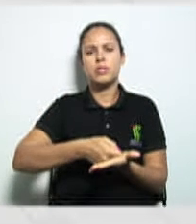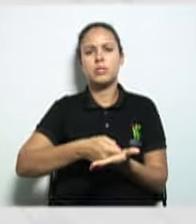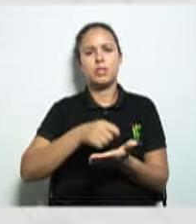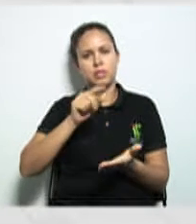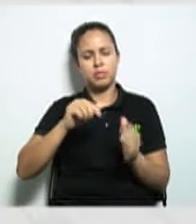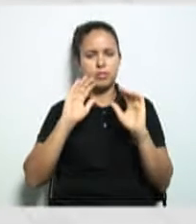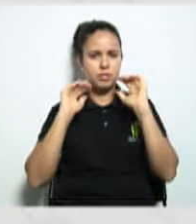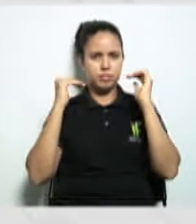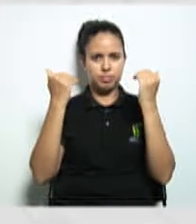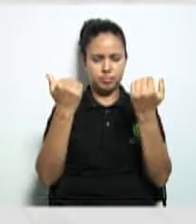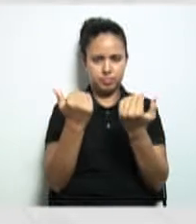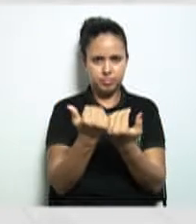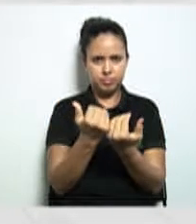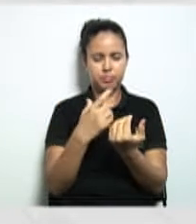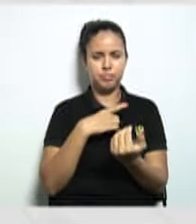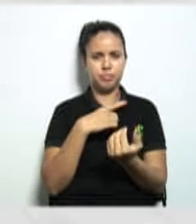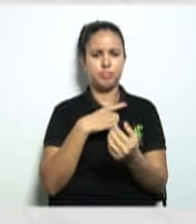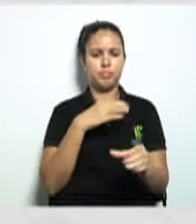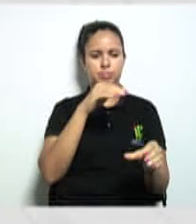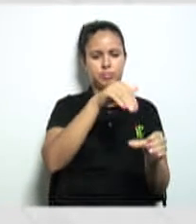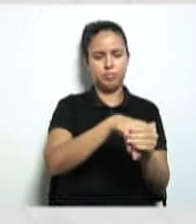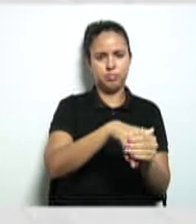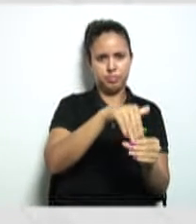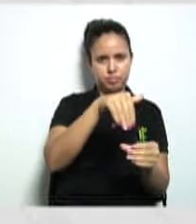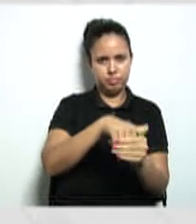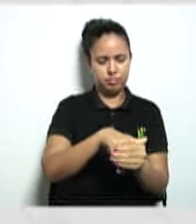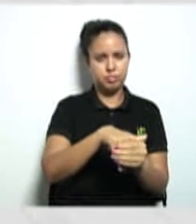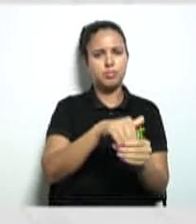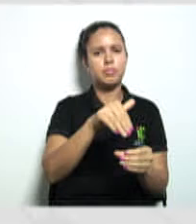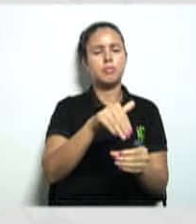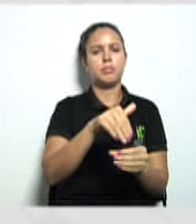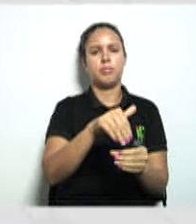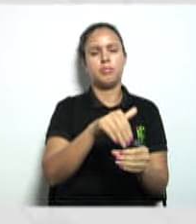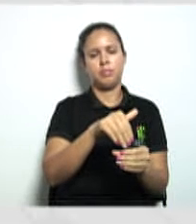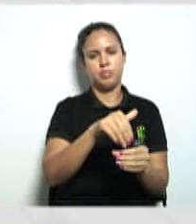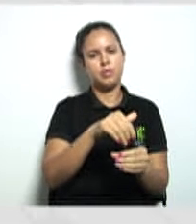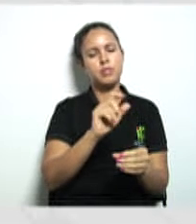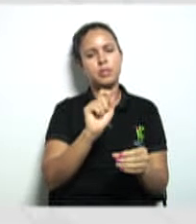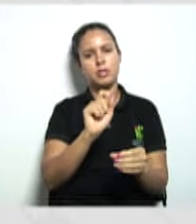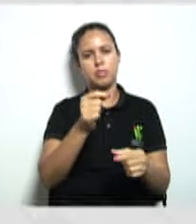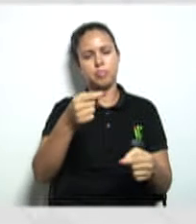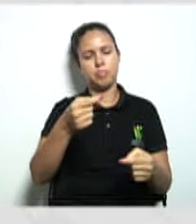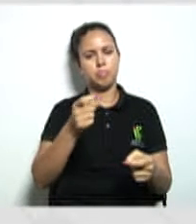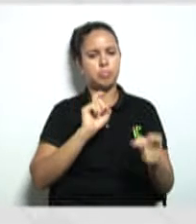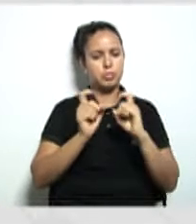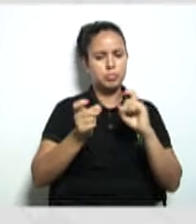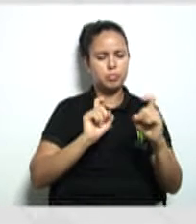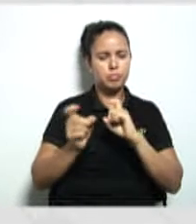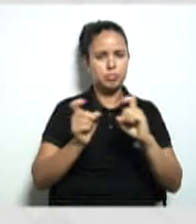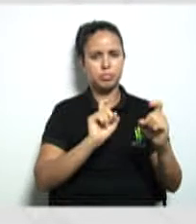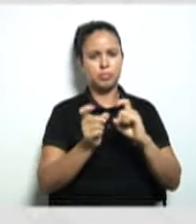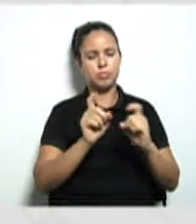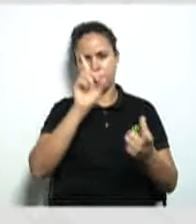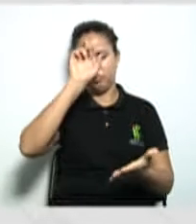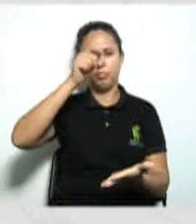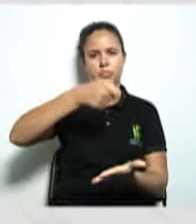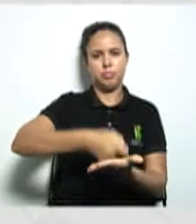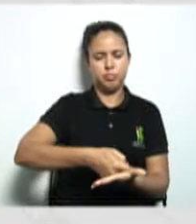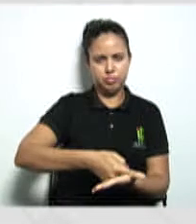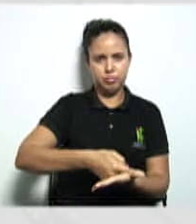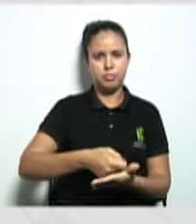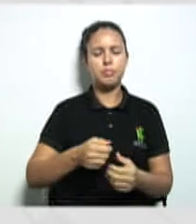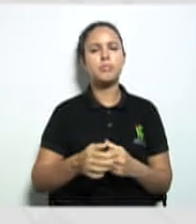acontece o quê? As votações, né? Para deliberação de algumas decisões,